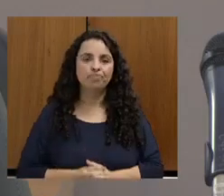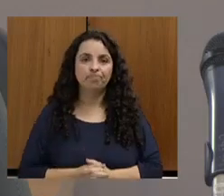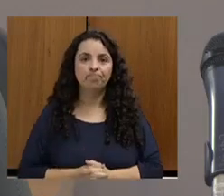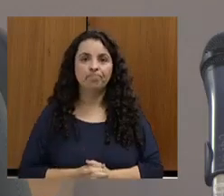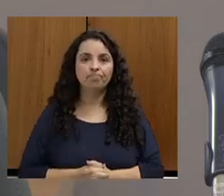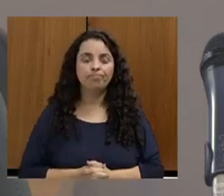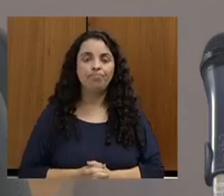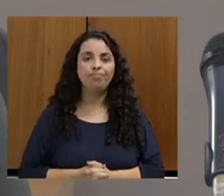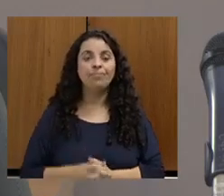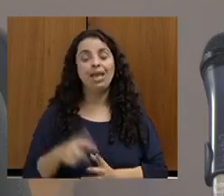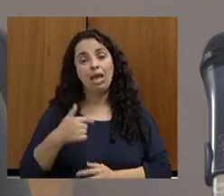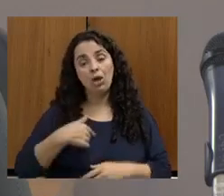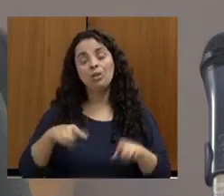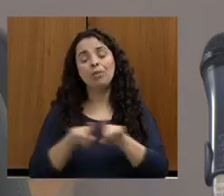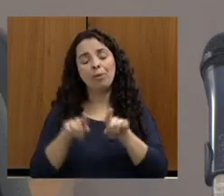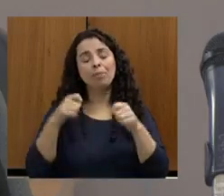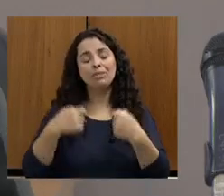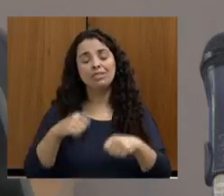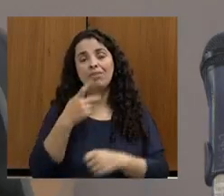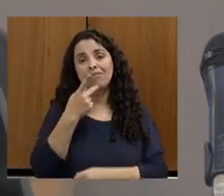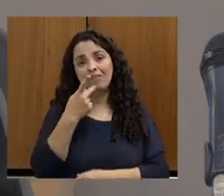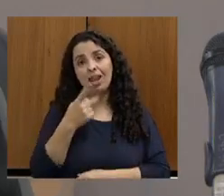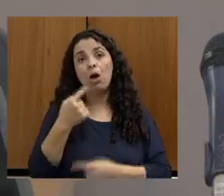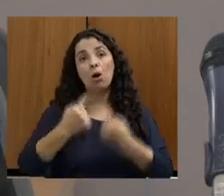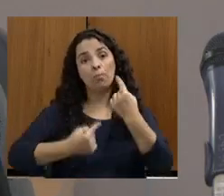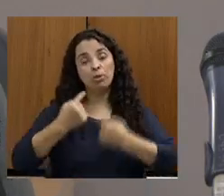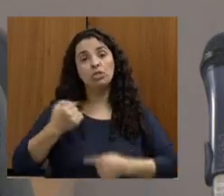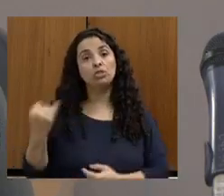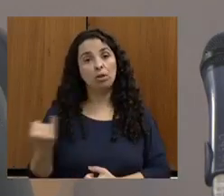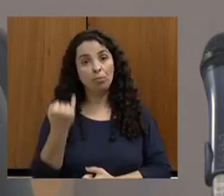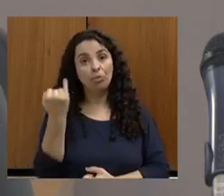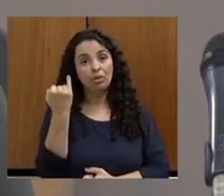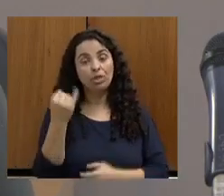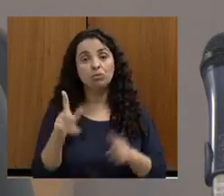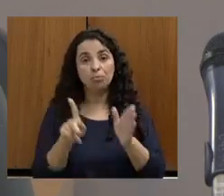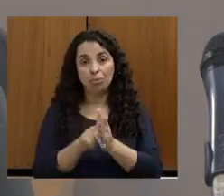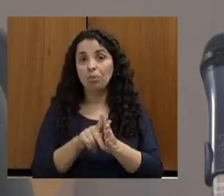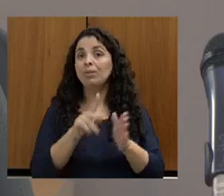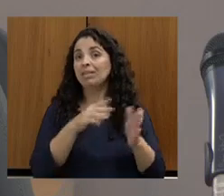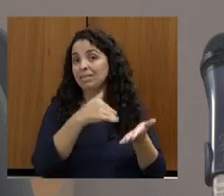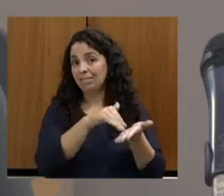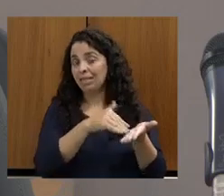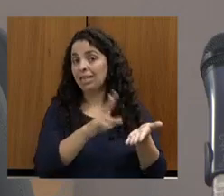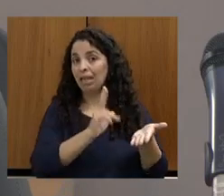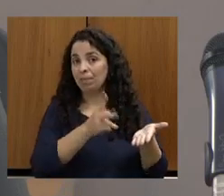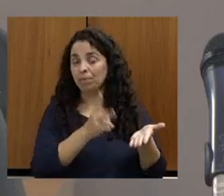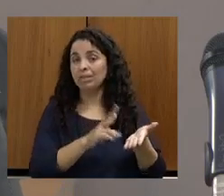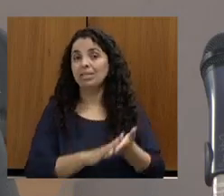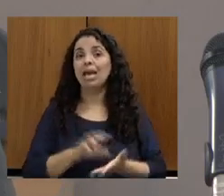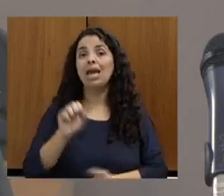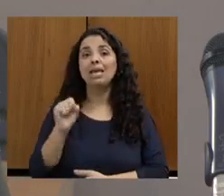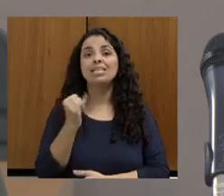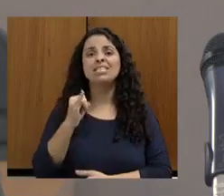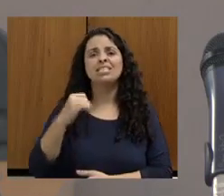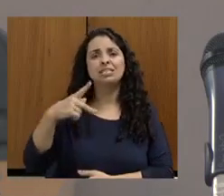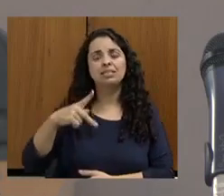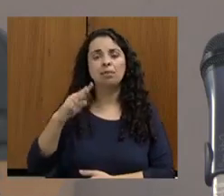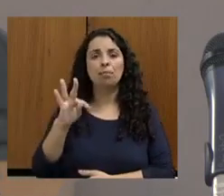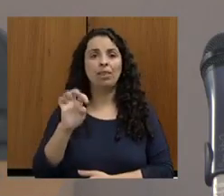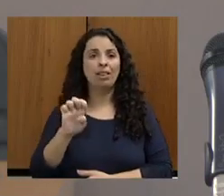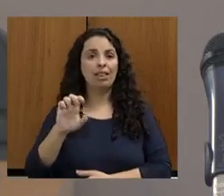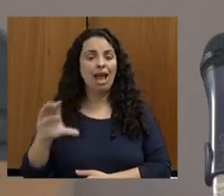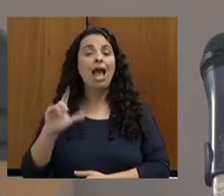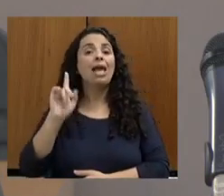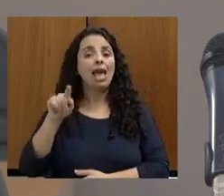Eu não posso deixar de registrar também uma política muito importante da CEDESA, que é a CIPTEA, que a carteira de identificação da pessoa